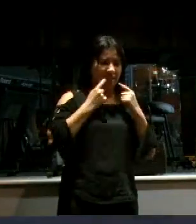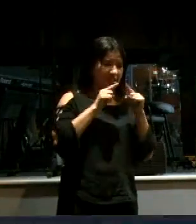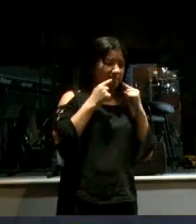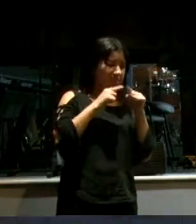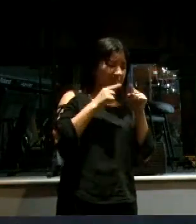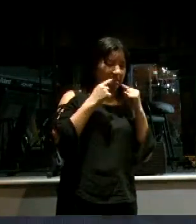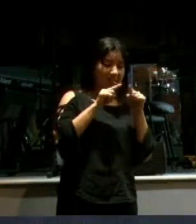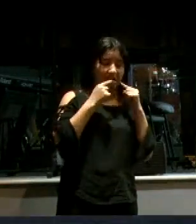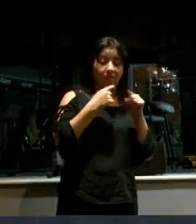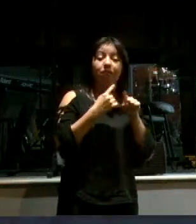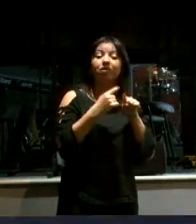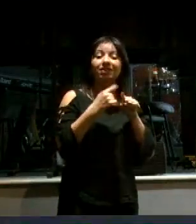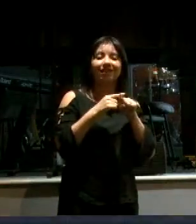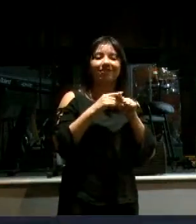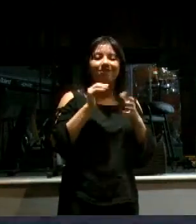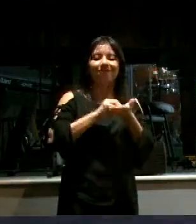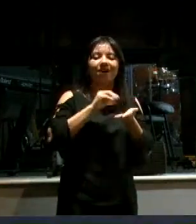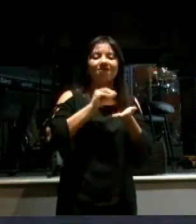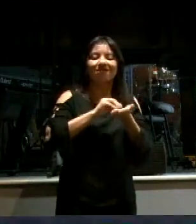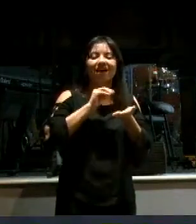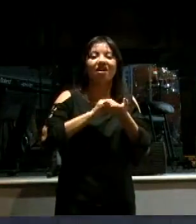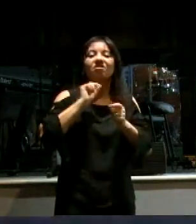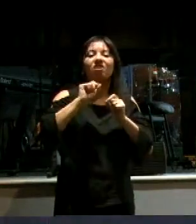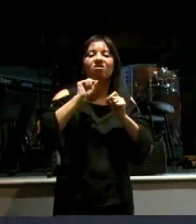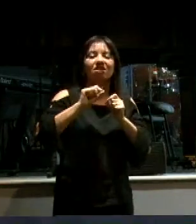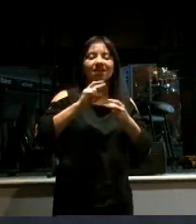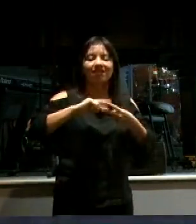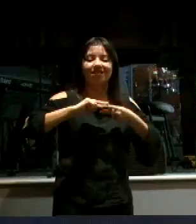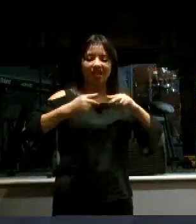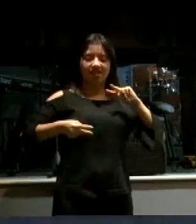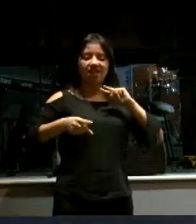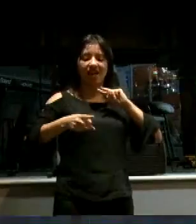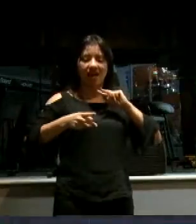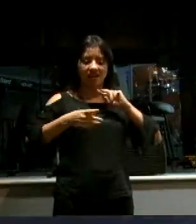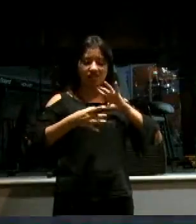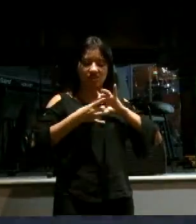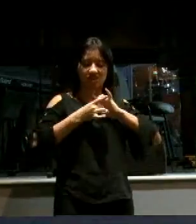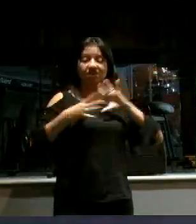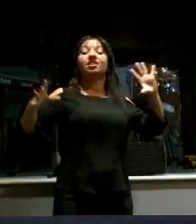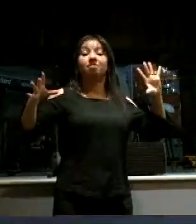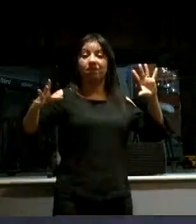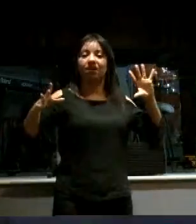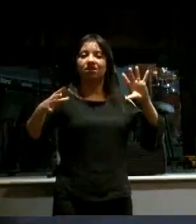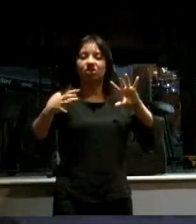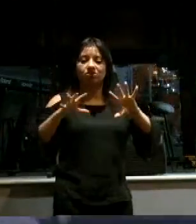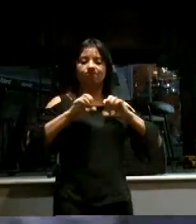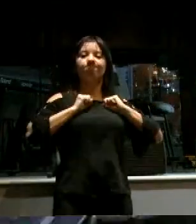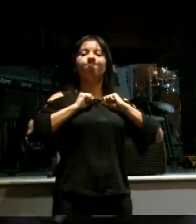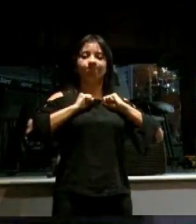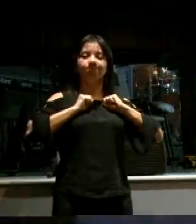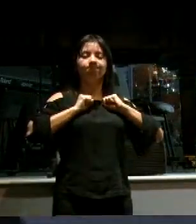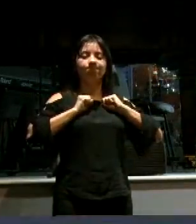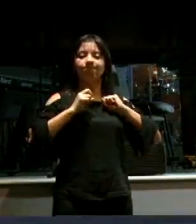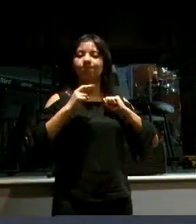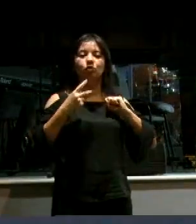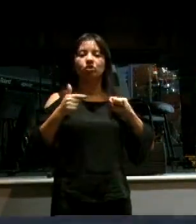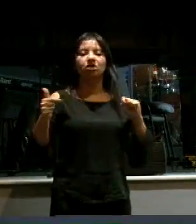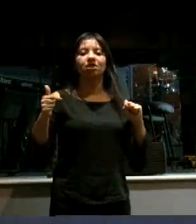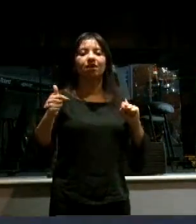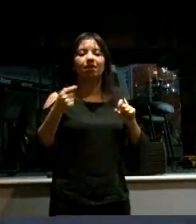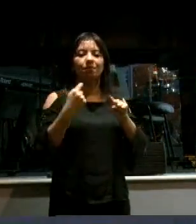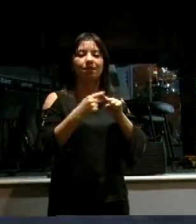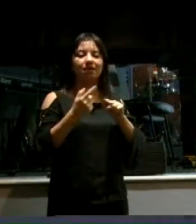imprinting, esse DNA de um povo liberto. Eles já tinham saído do Egito, mas o Egito não tinha saído